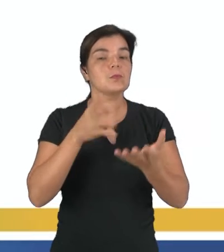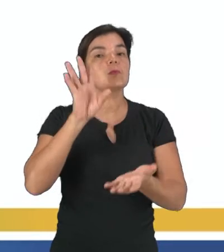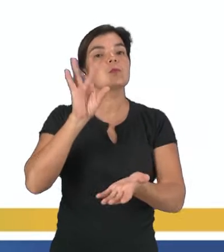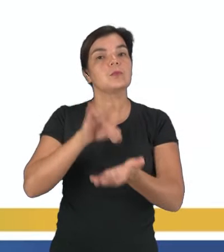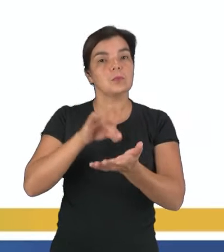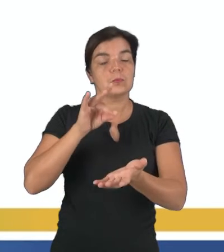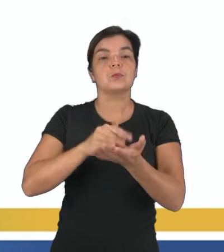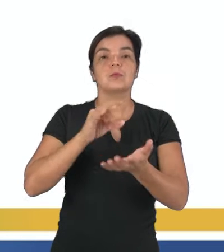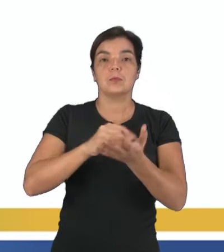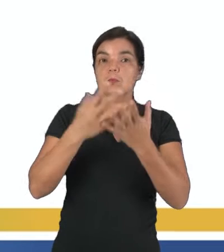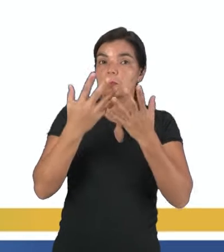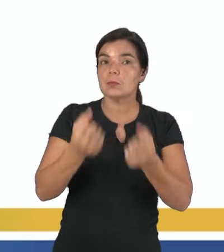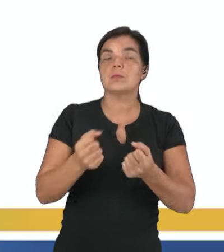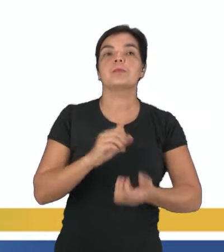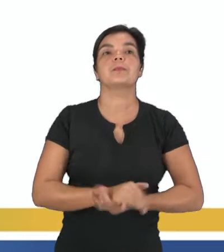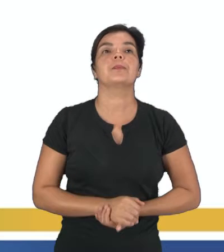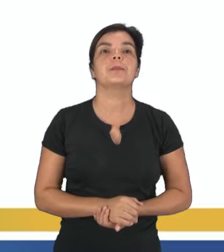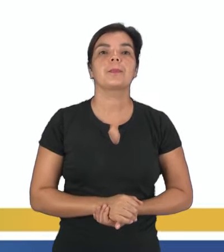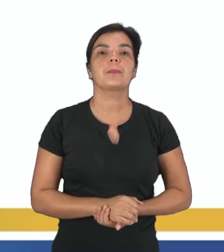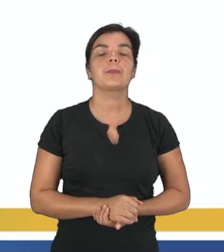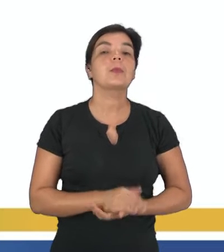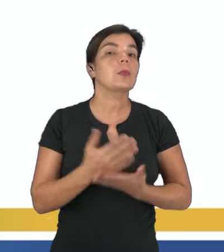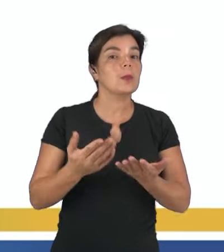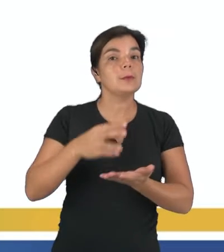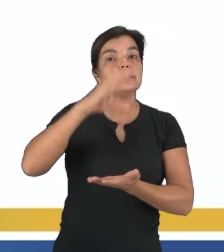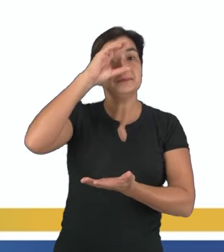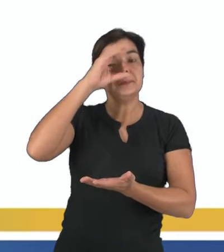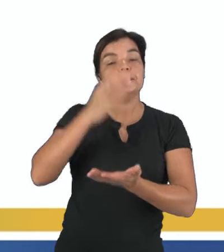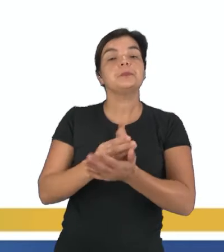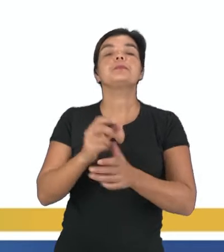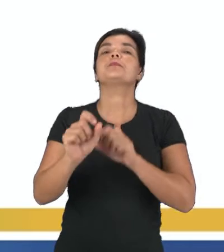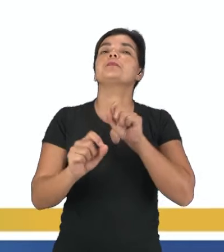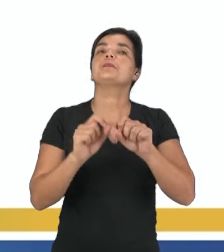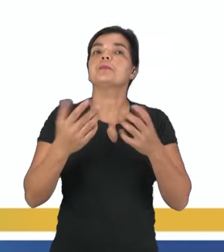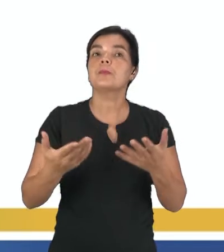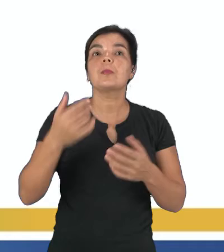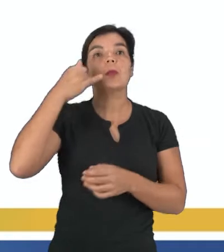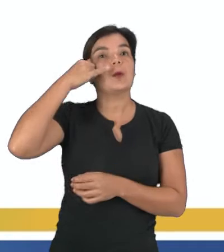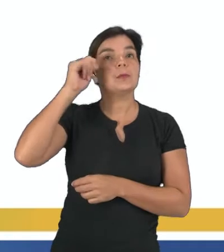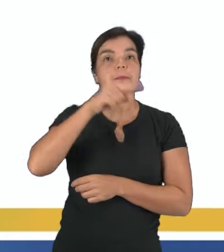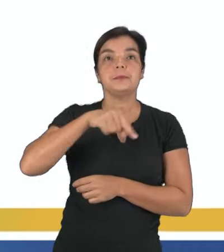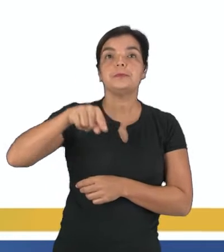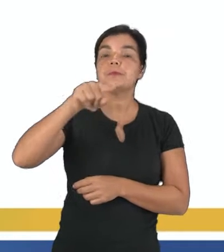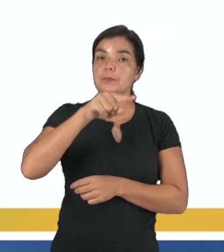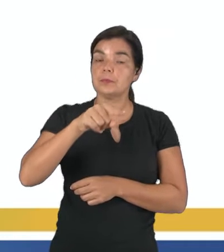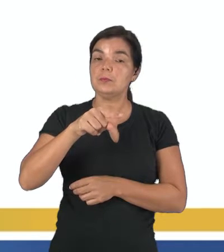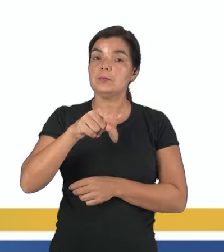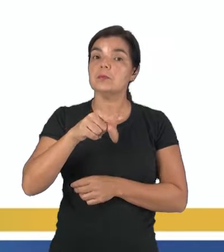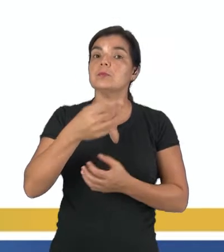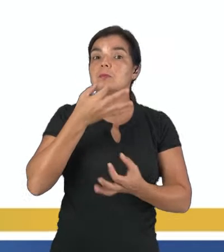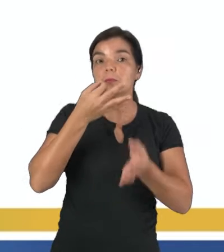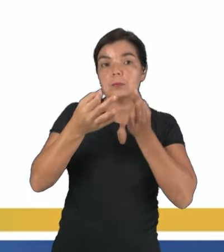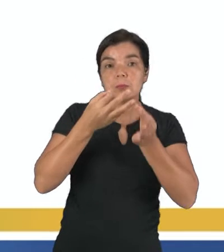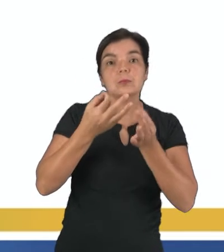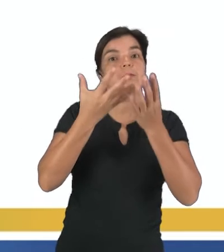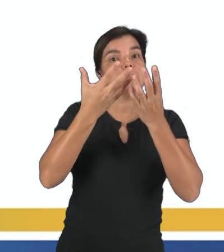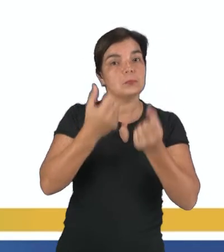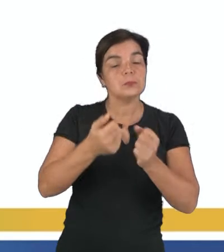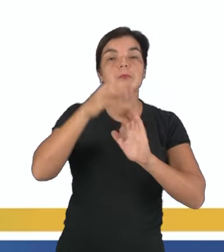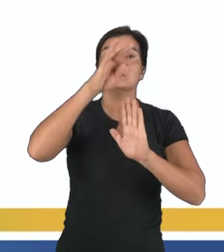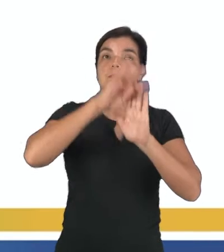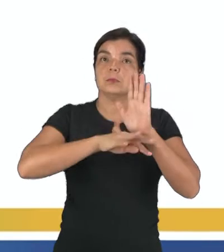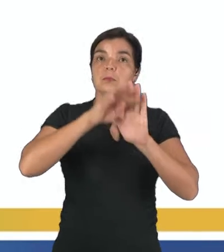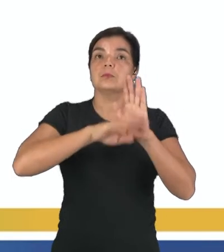realmente defender. Então, a tese é o quê, né? É a ideia que você vai defender no seu texto. Ela deve